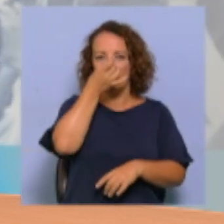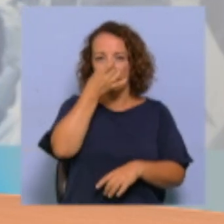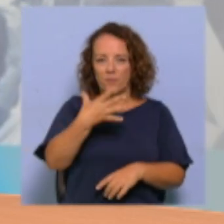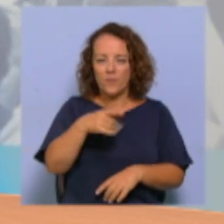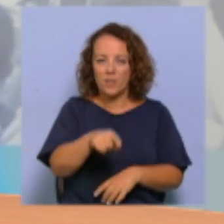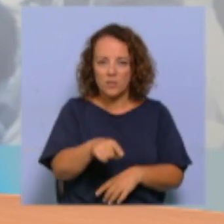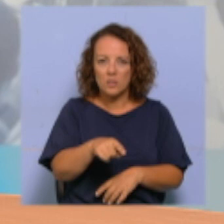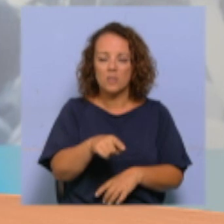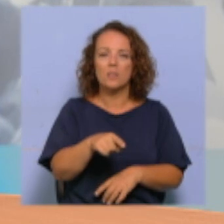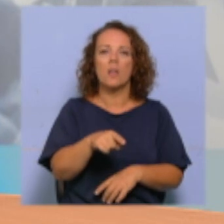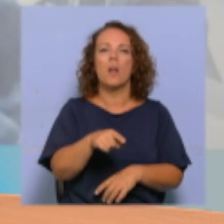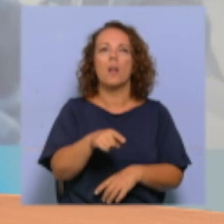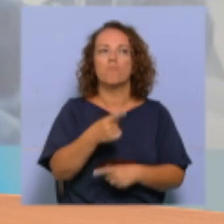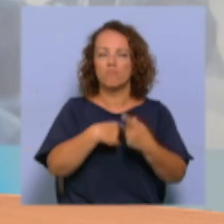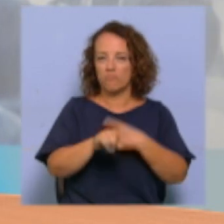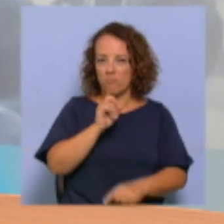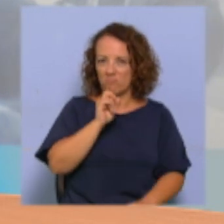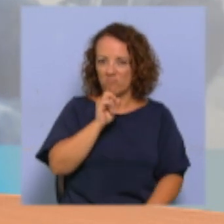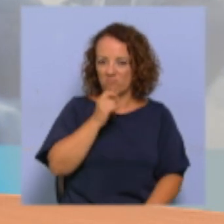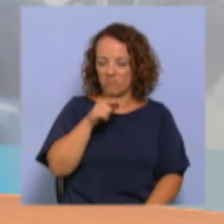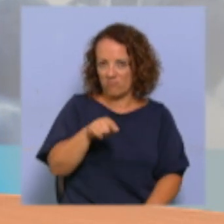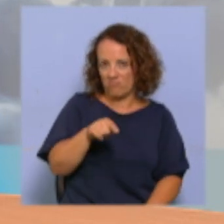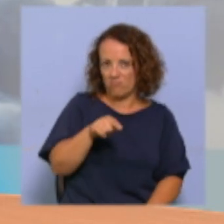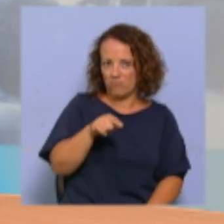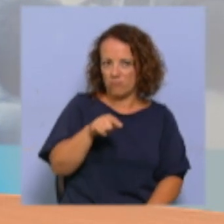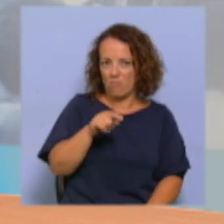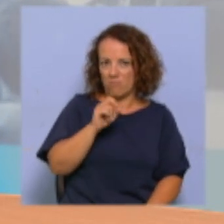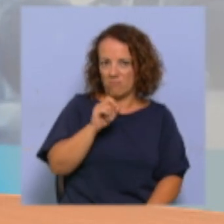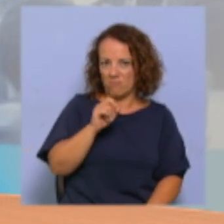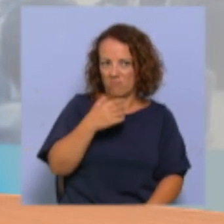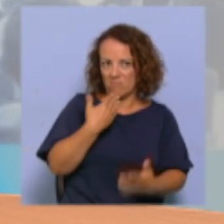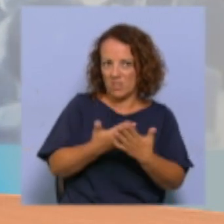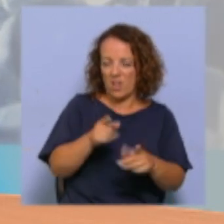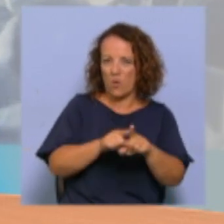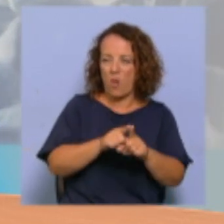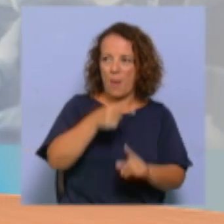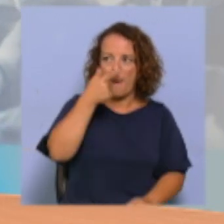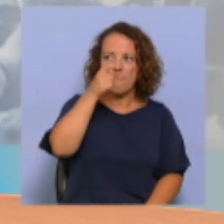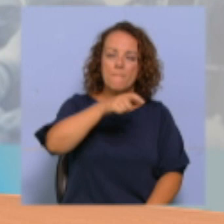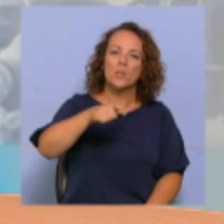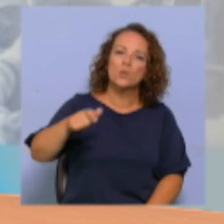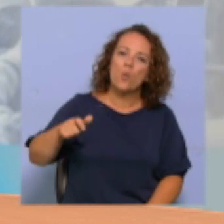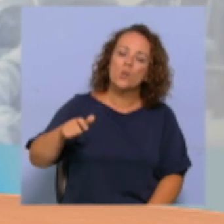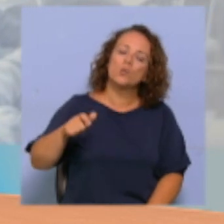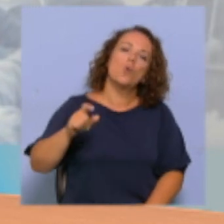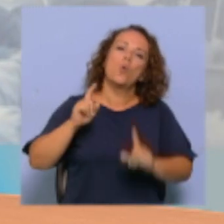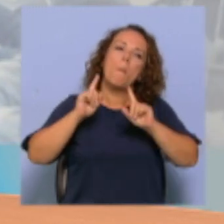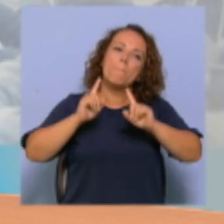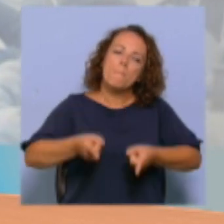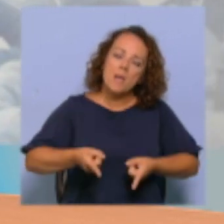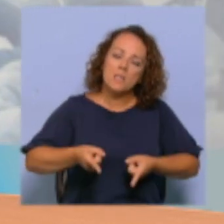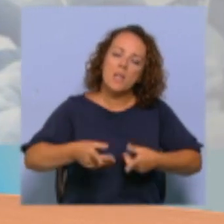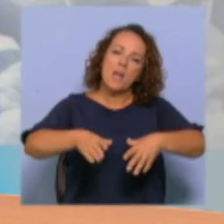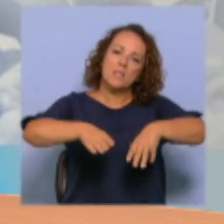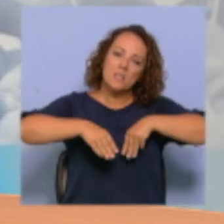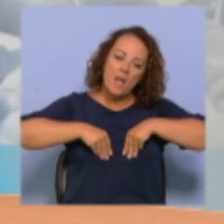poderá ser ocasião também para as pessoas começarem a admitir outras dimensões